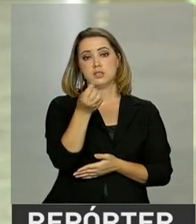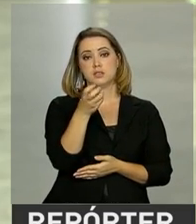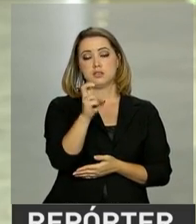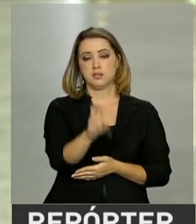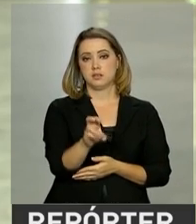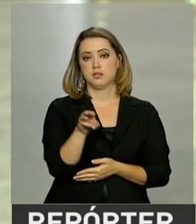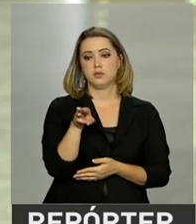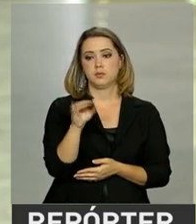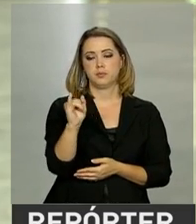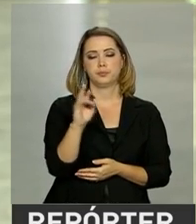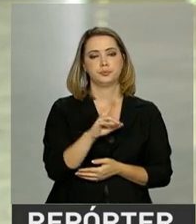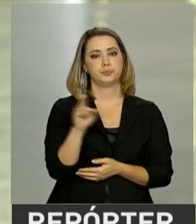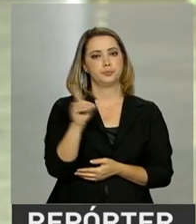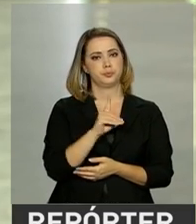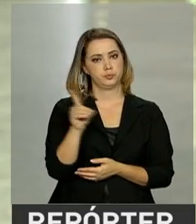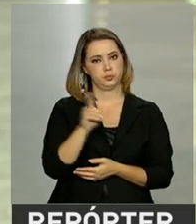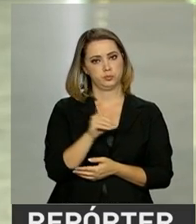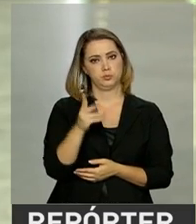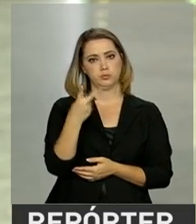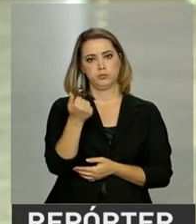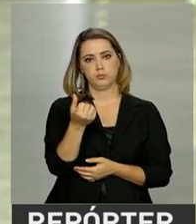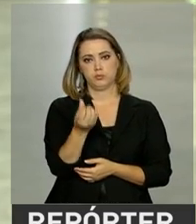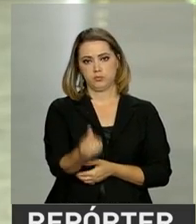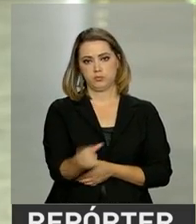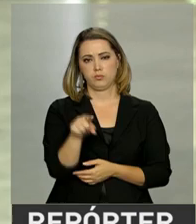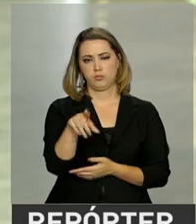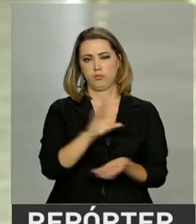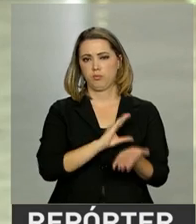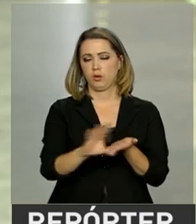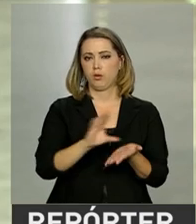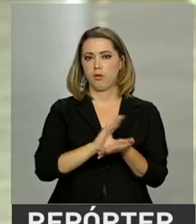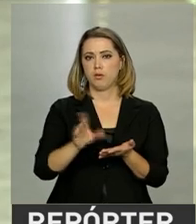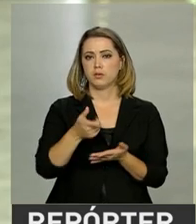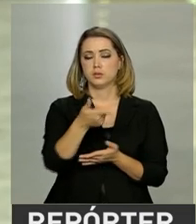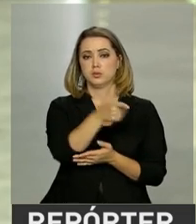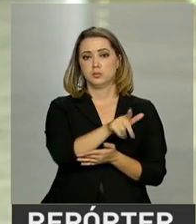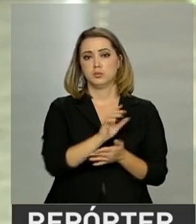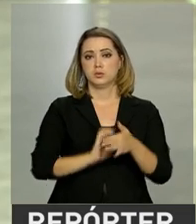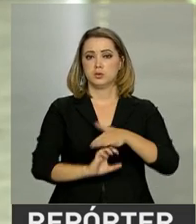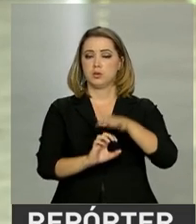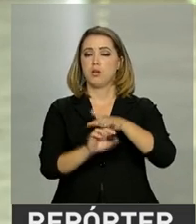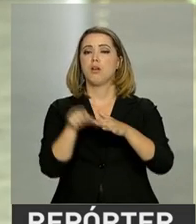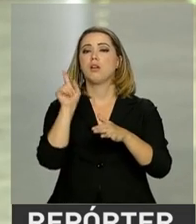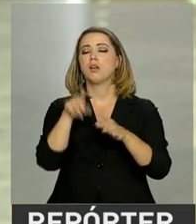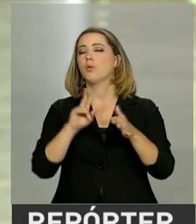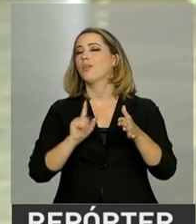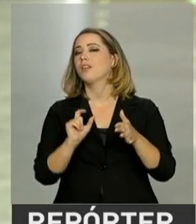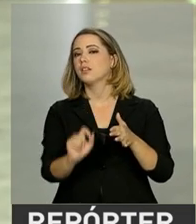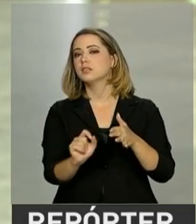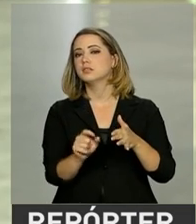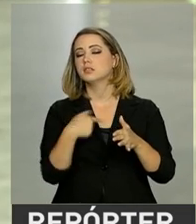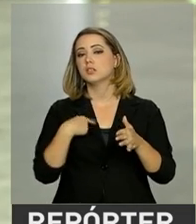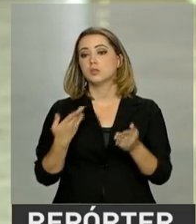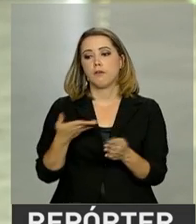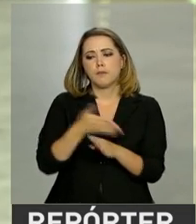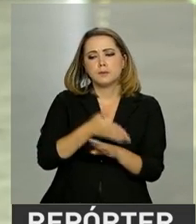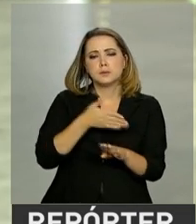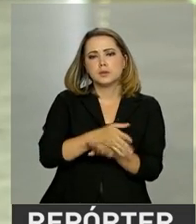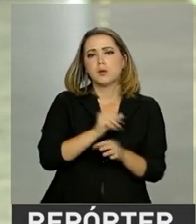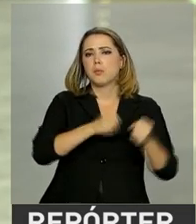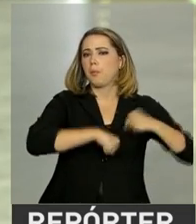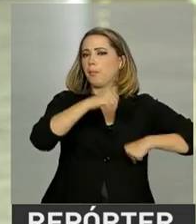Bilhões de Dólares em 2016 o investimento estrangeiro direto é aquele que vai diretamente para atividade